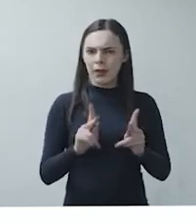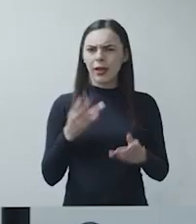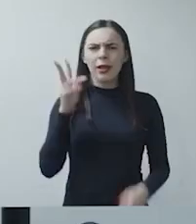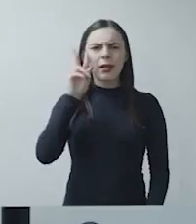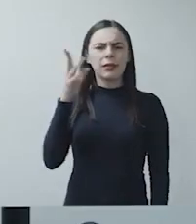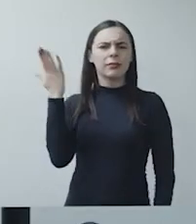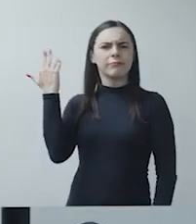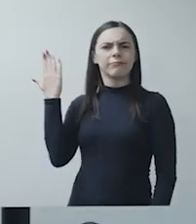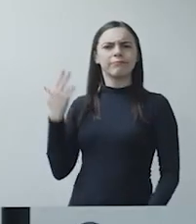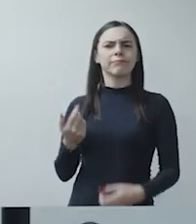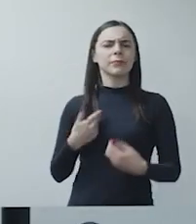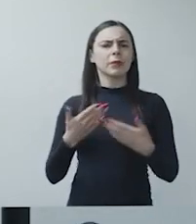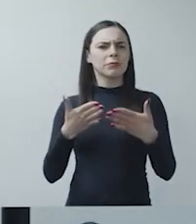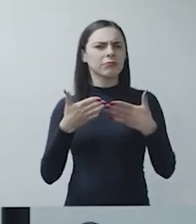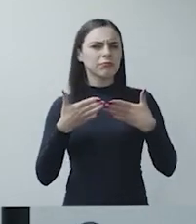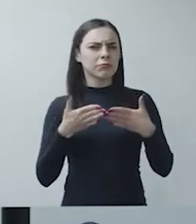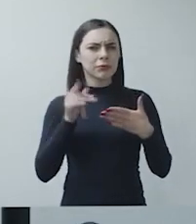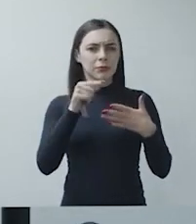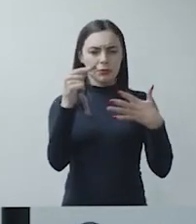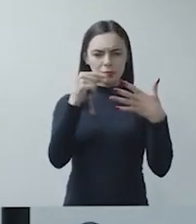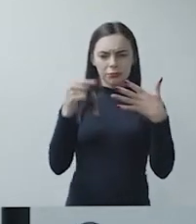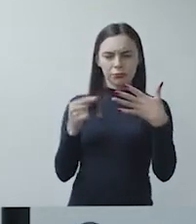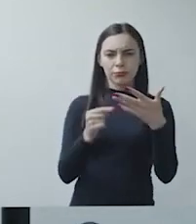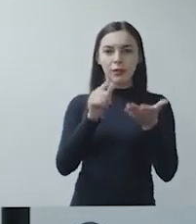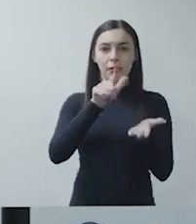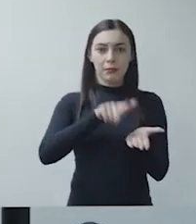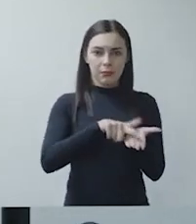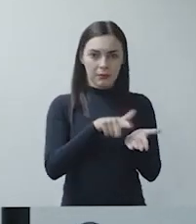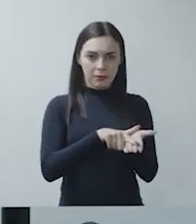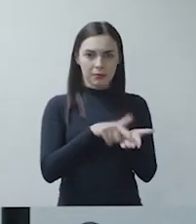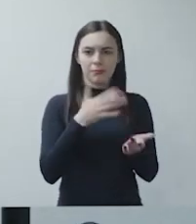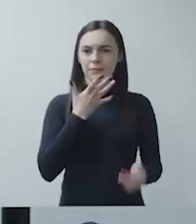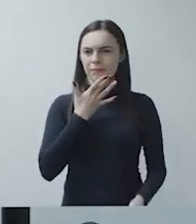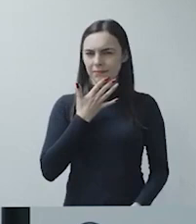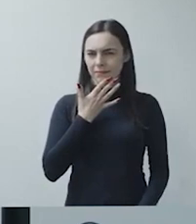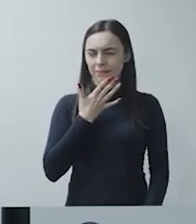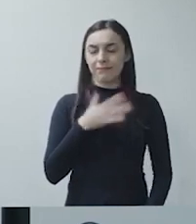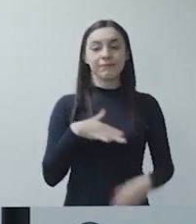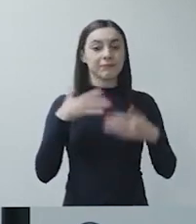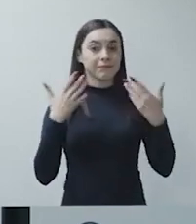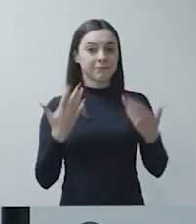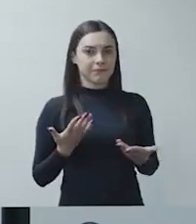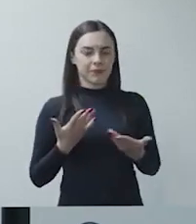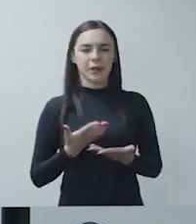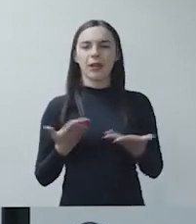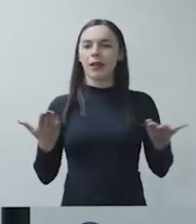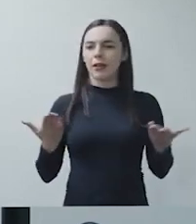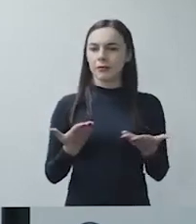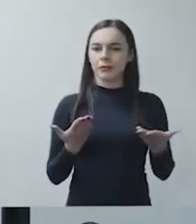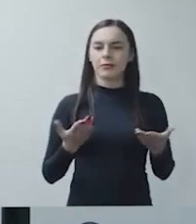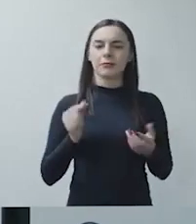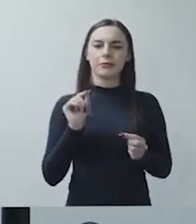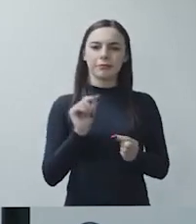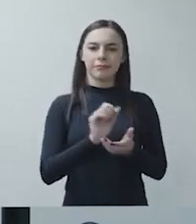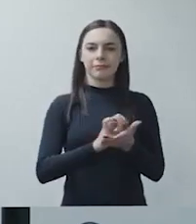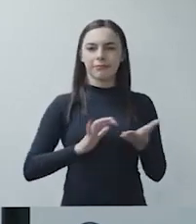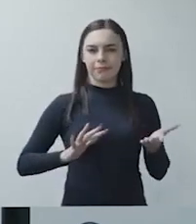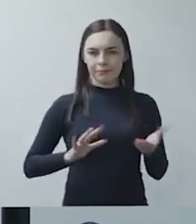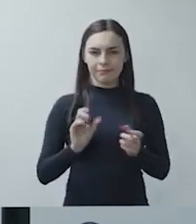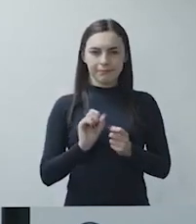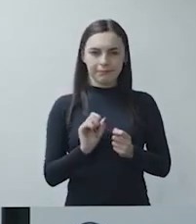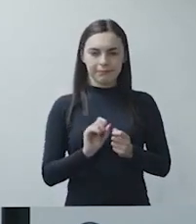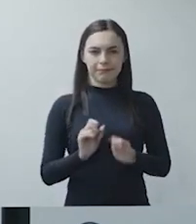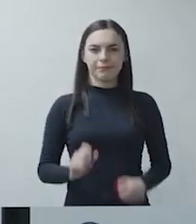lá no início da aula a professora colocou para vocês papéis, folhas coloridas? Então, é para essa nossa